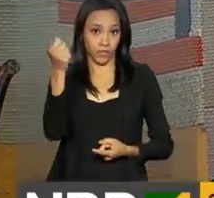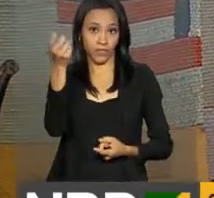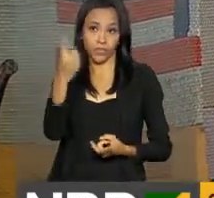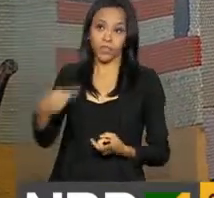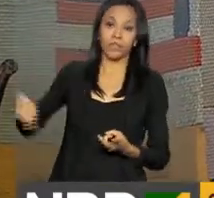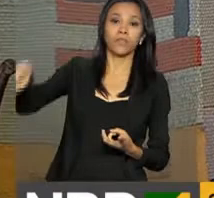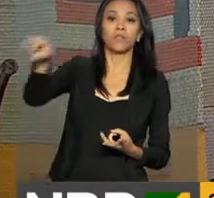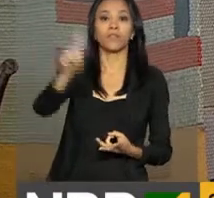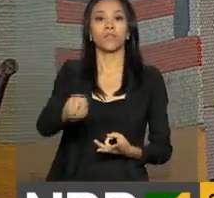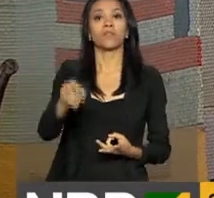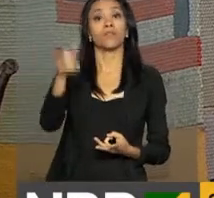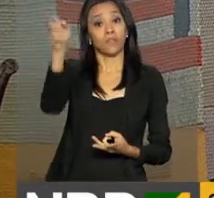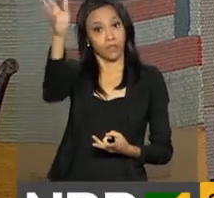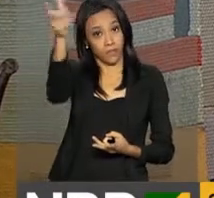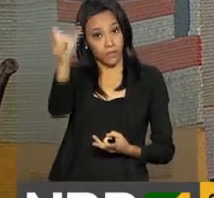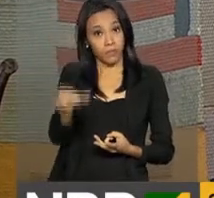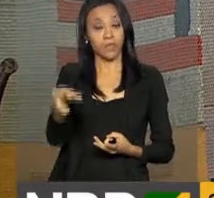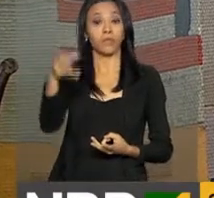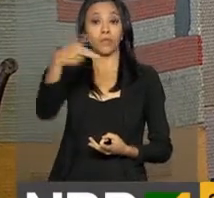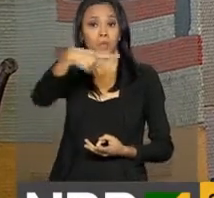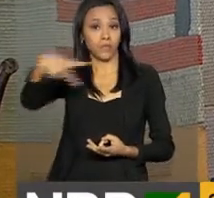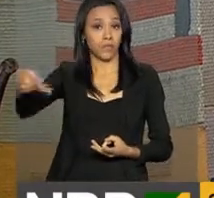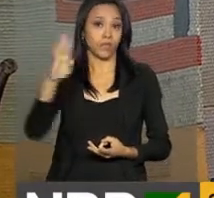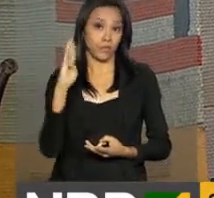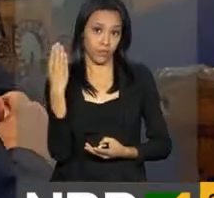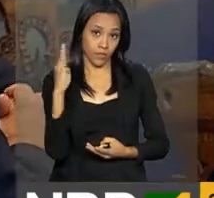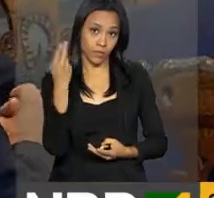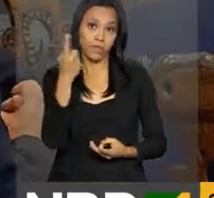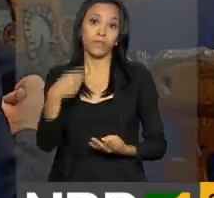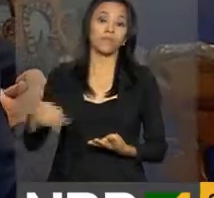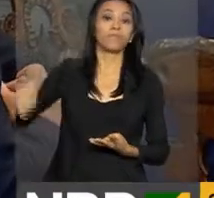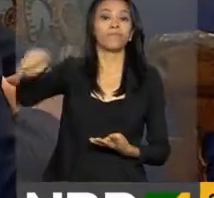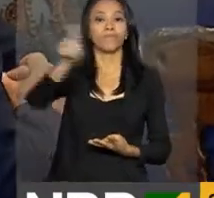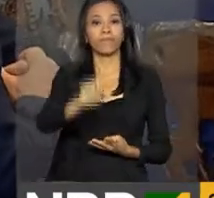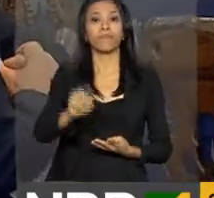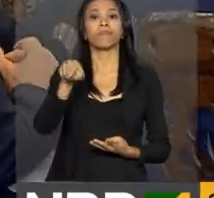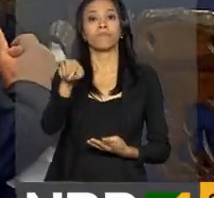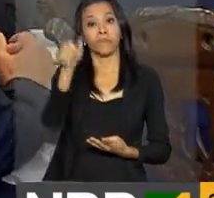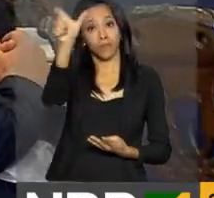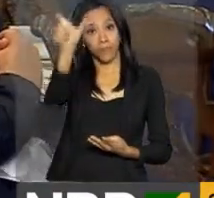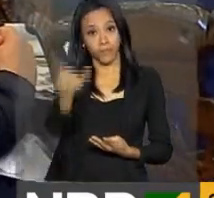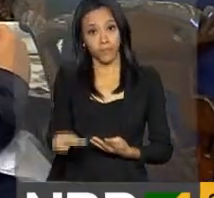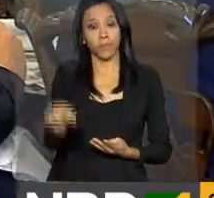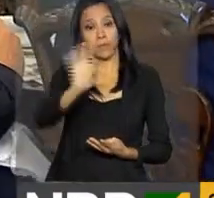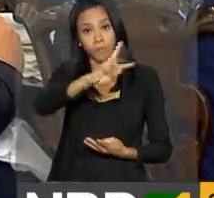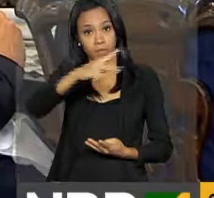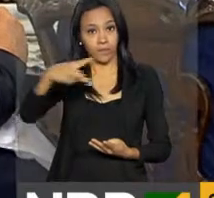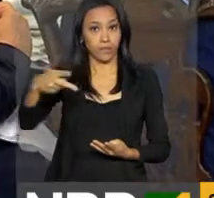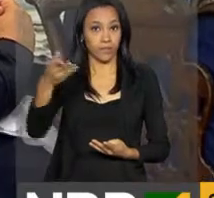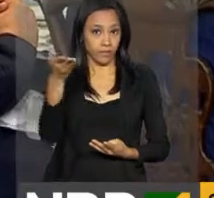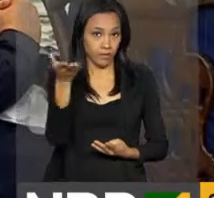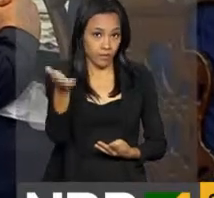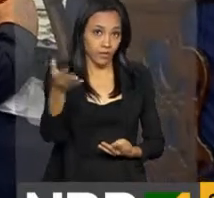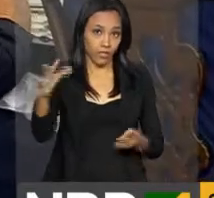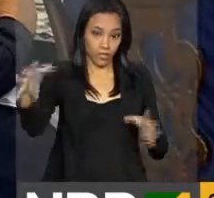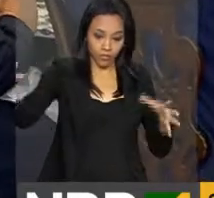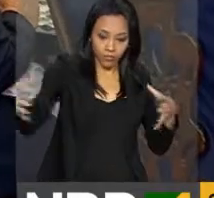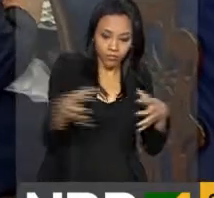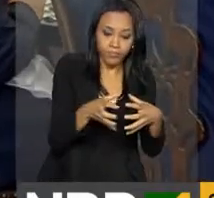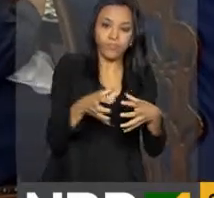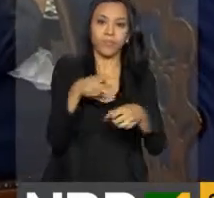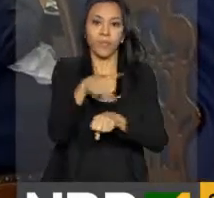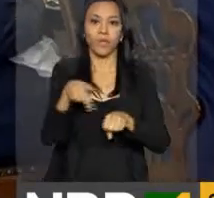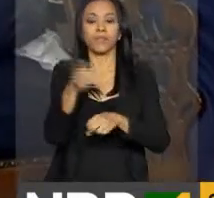Morales, do Estado Plurinacional da Bolívia, do senhor presidente do Estado Associado ao Mercosul, David Granger, da